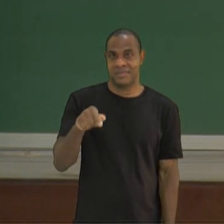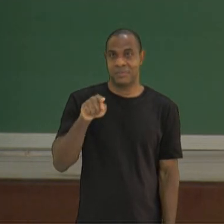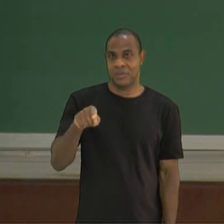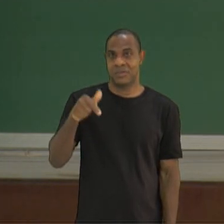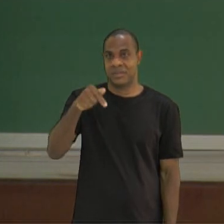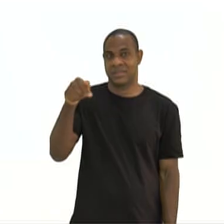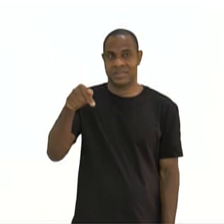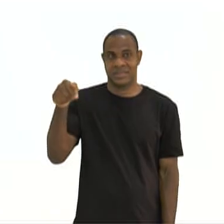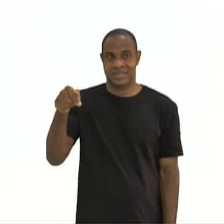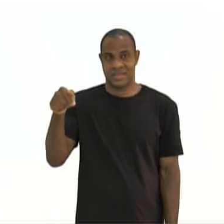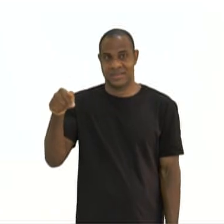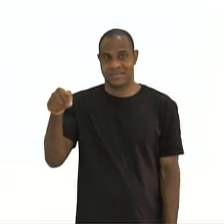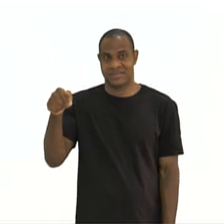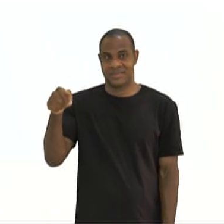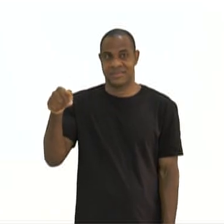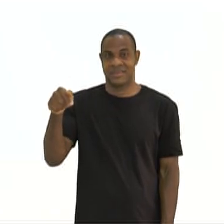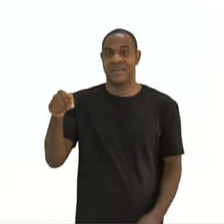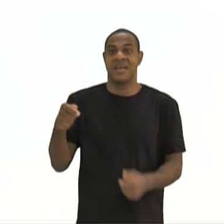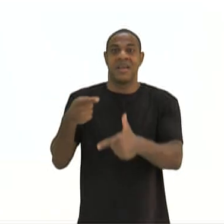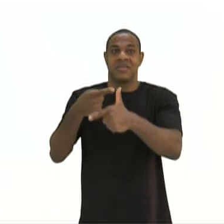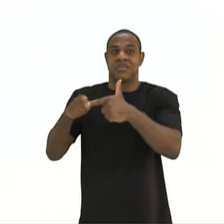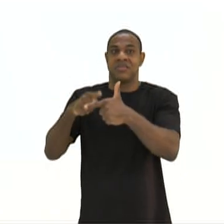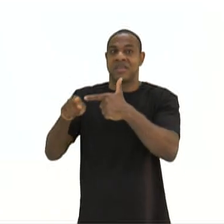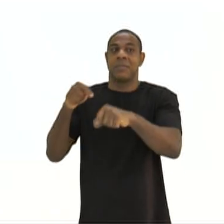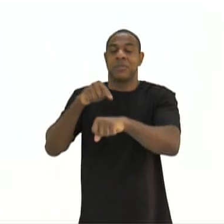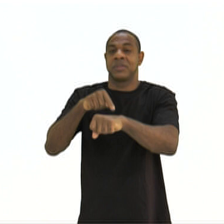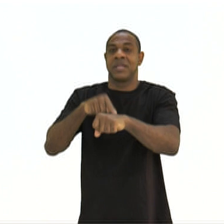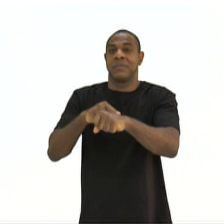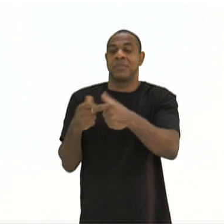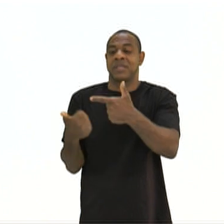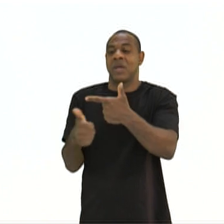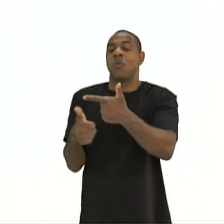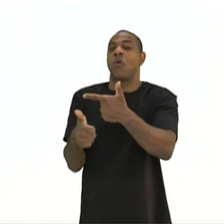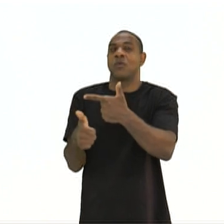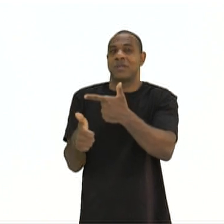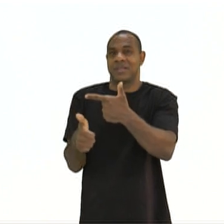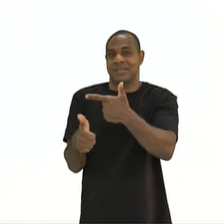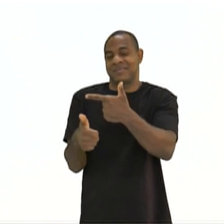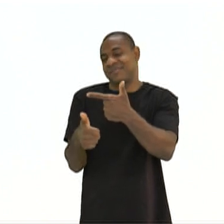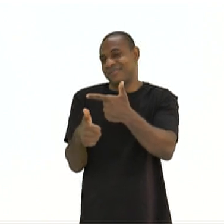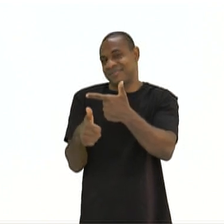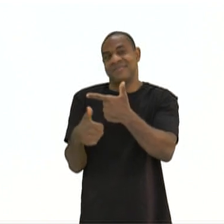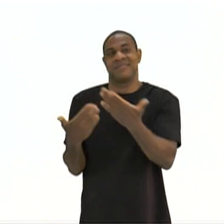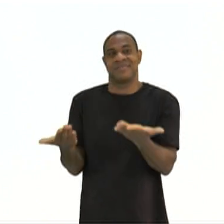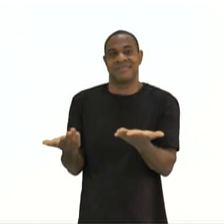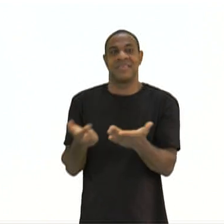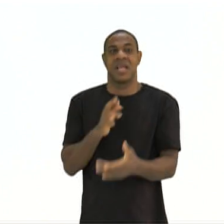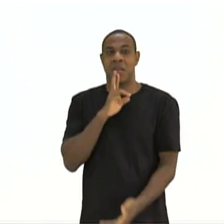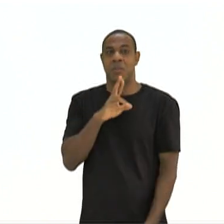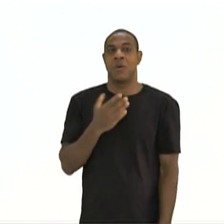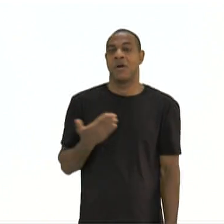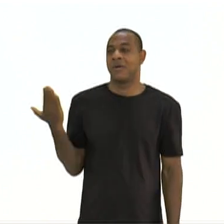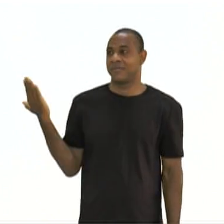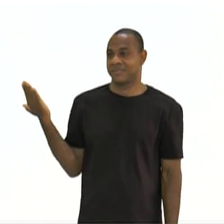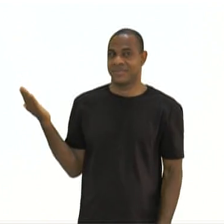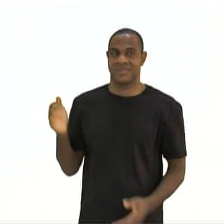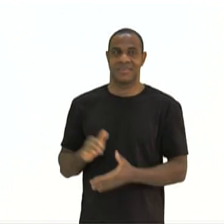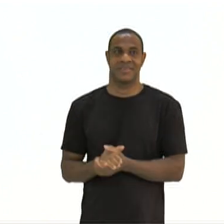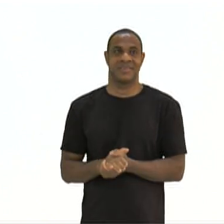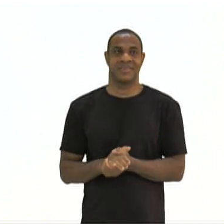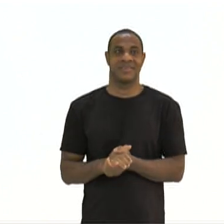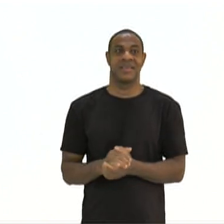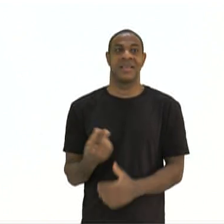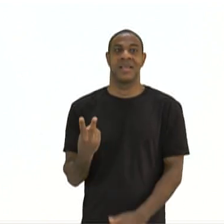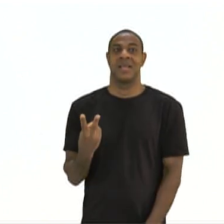27,77 que você encontrou e você divide pelo tempo que o problema já te deu, que é 11 segundos. Dividindo